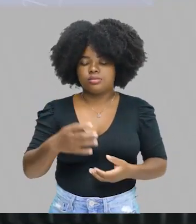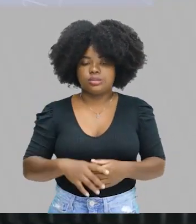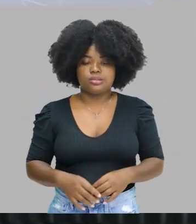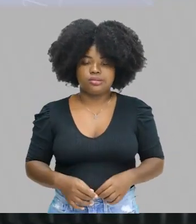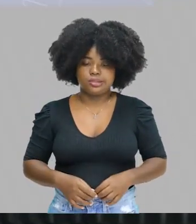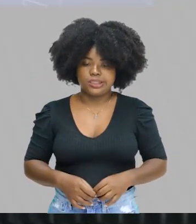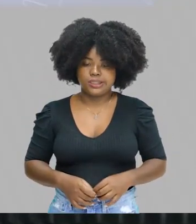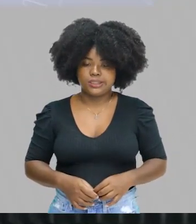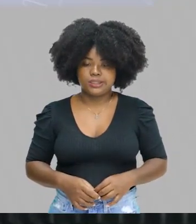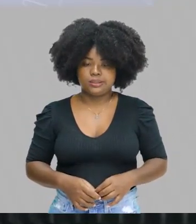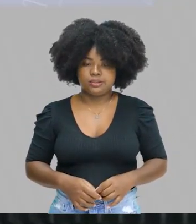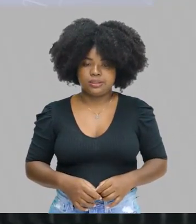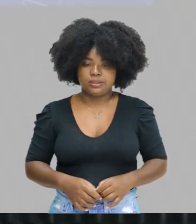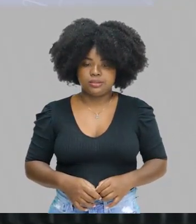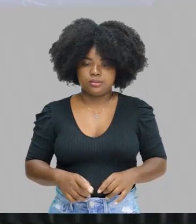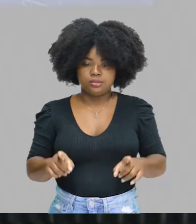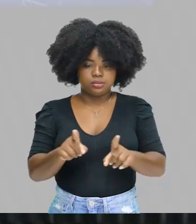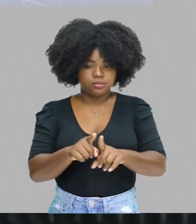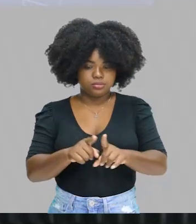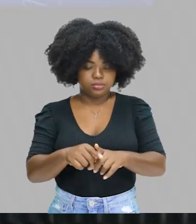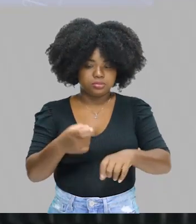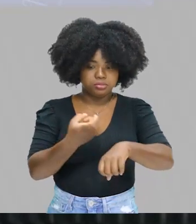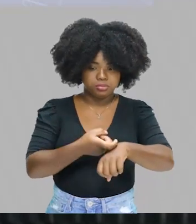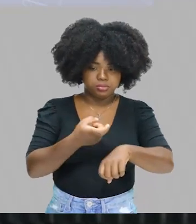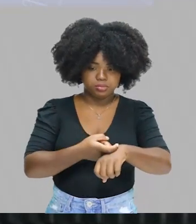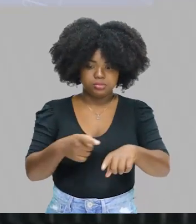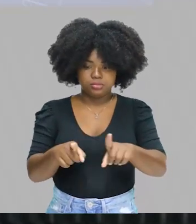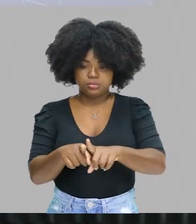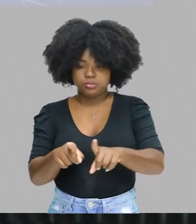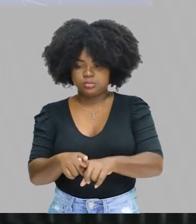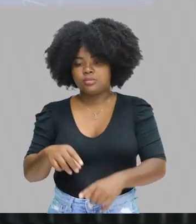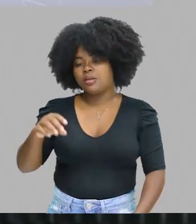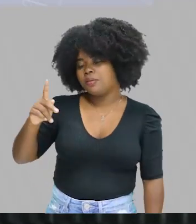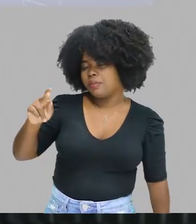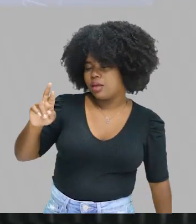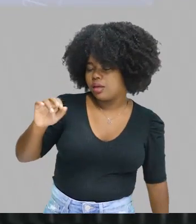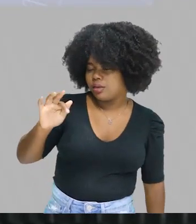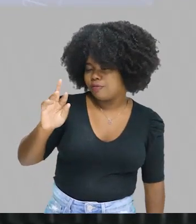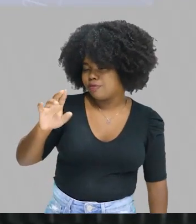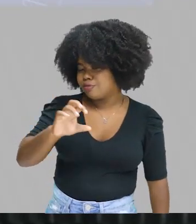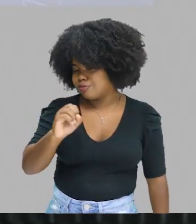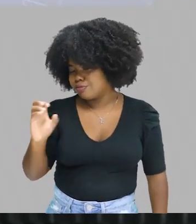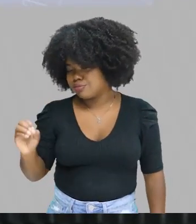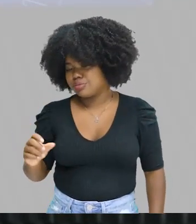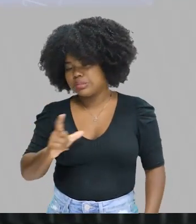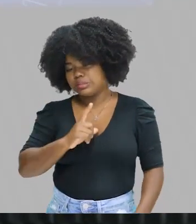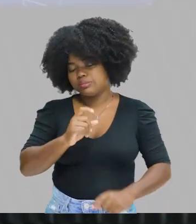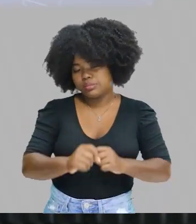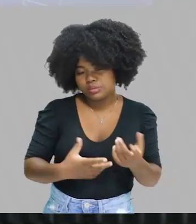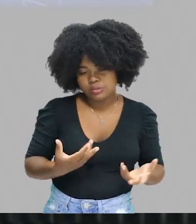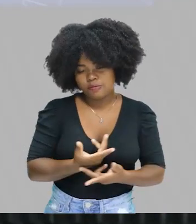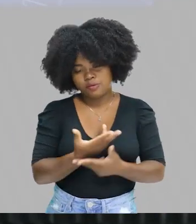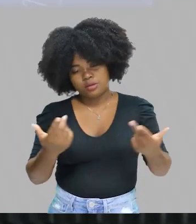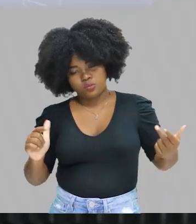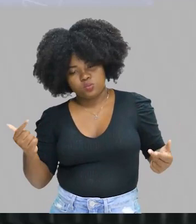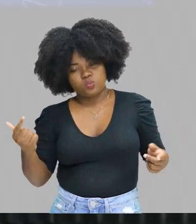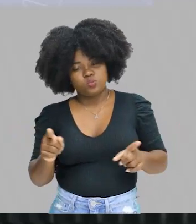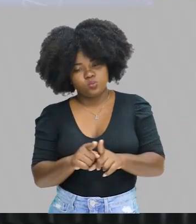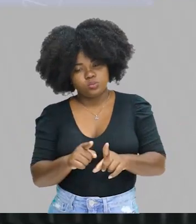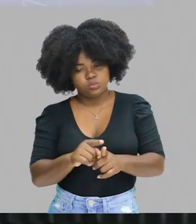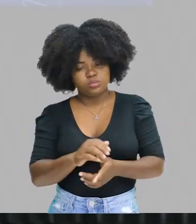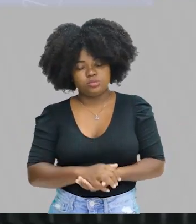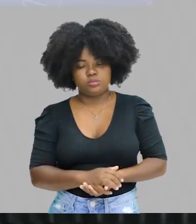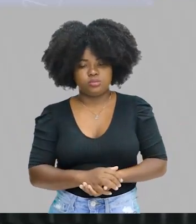chapas metálicas. Funciona para chapas metálicas, mas também para parafusos, porcas, objetos tipo reciclagem, pedaços